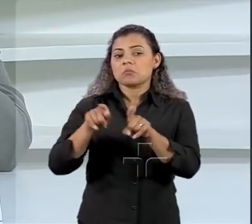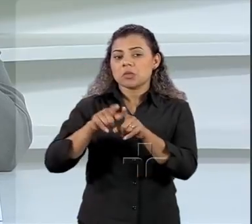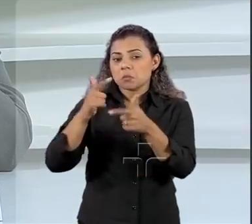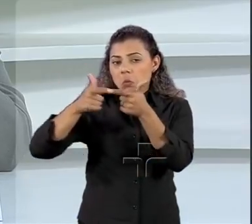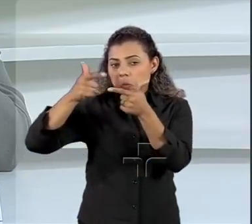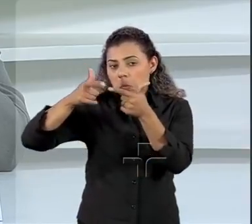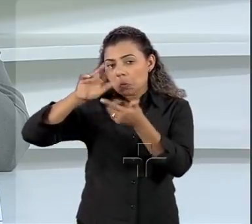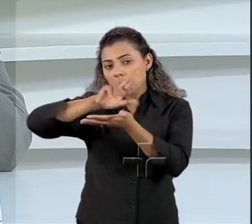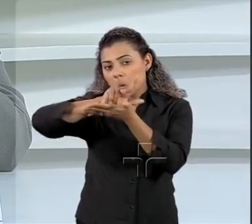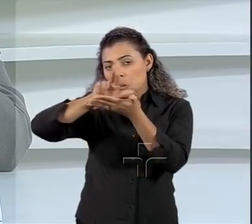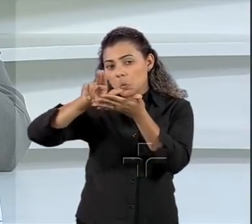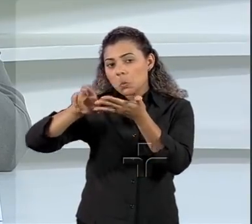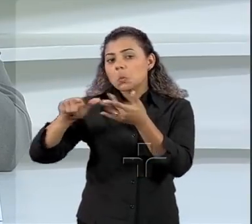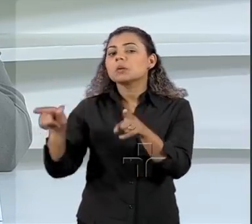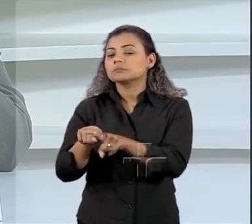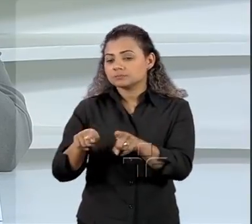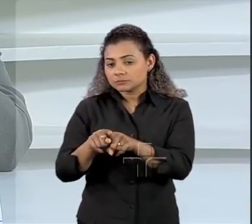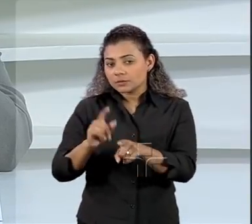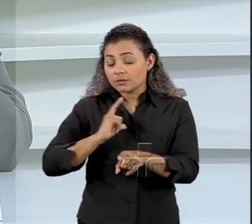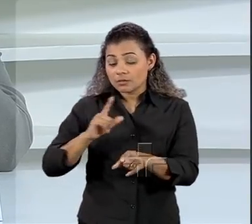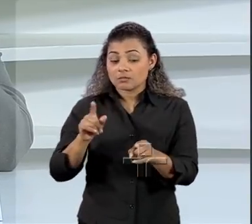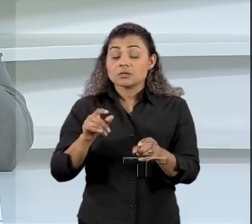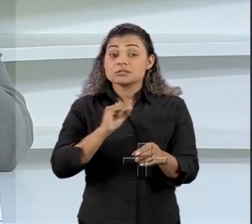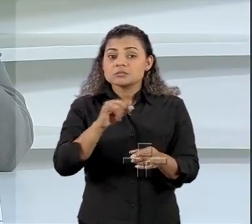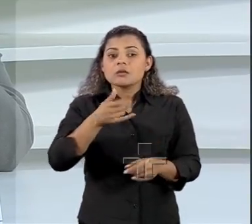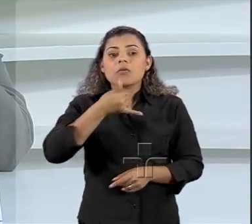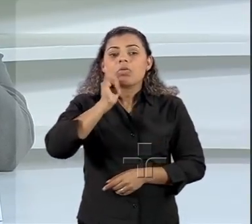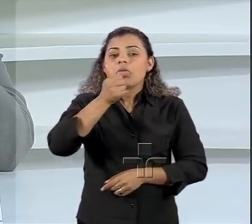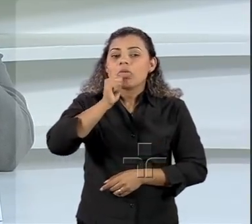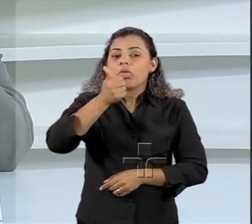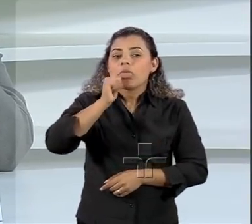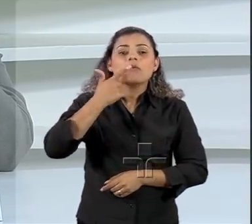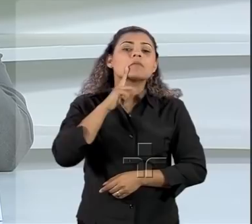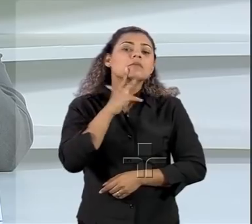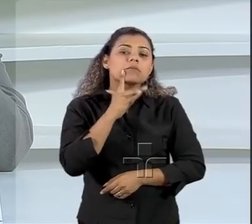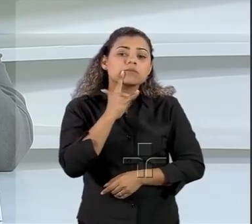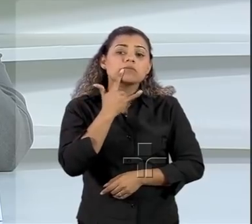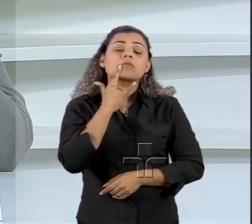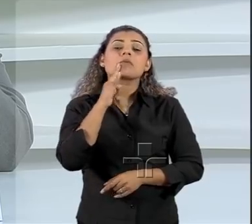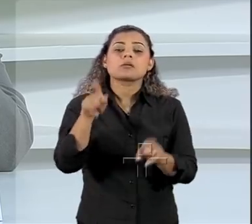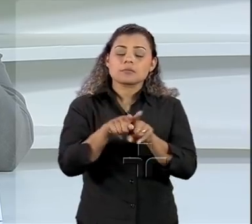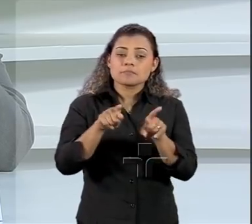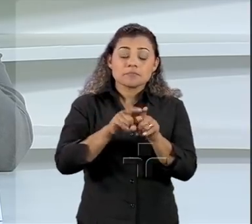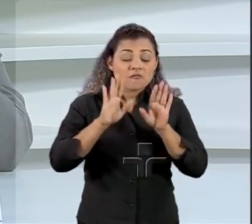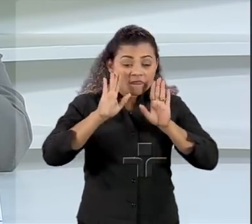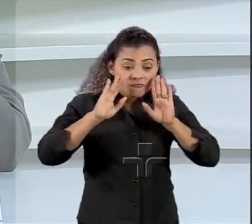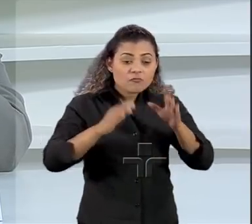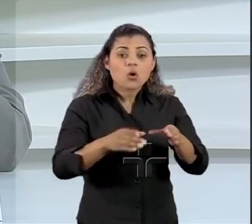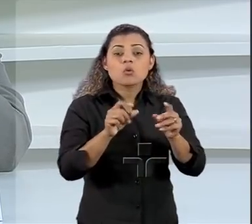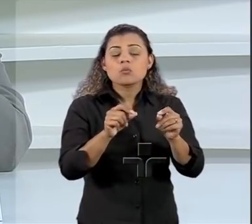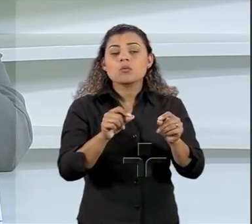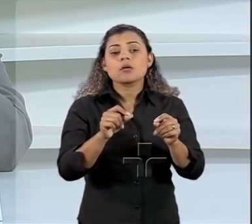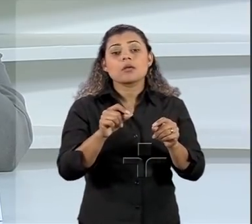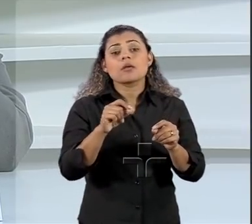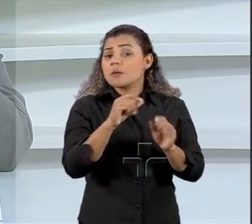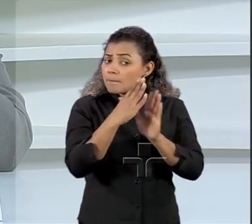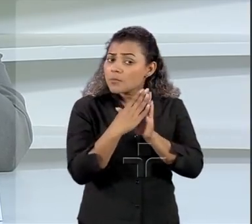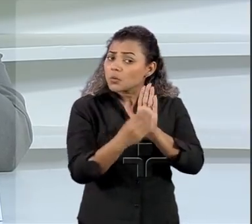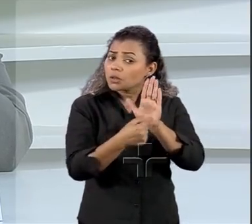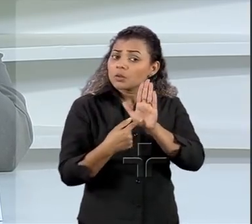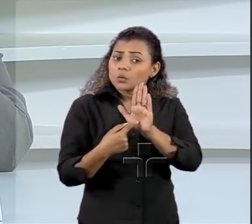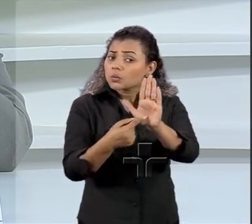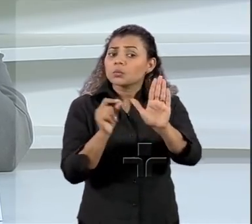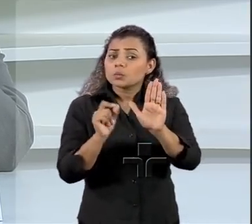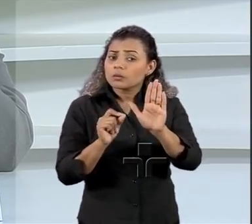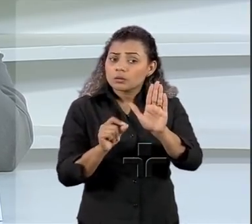a questão da prevenção do uso abusivo do álcool está muito forte no foco de promoção de saúde e é um exemplo da importância da